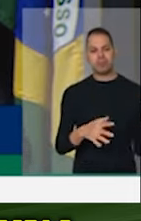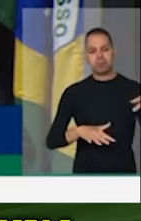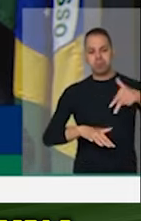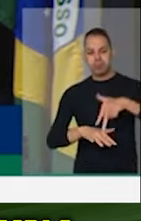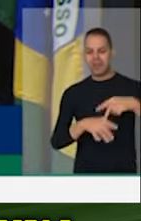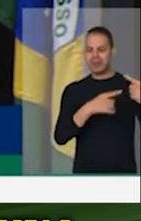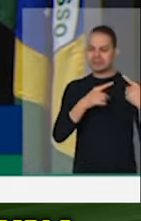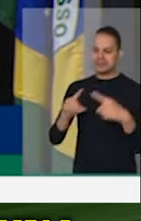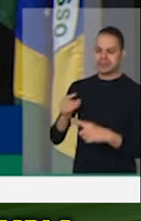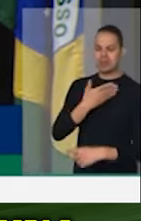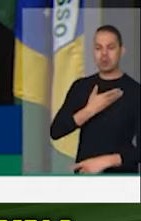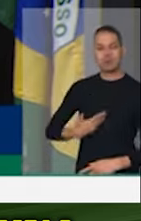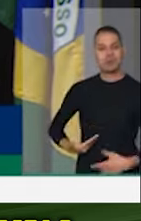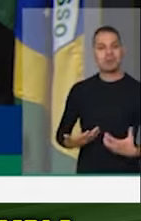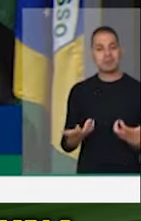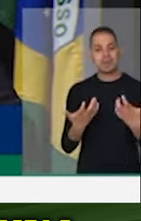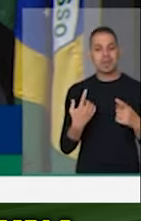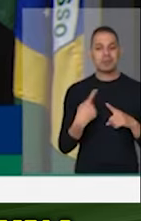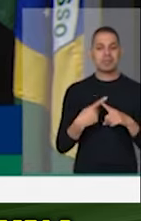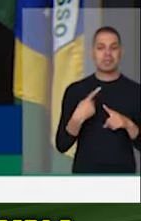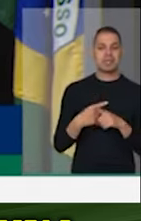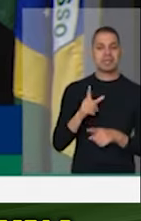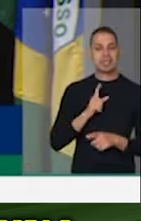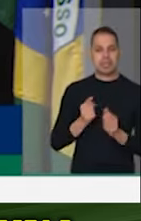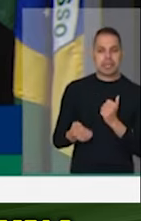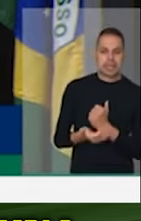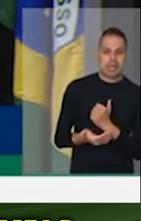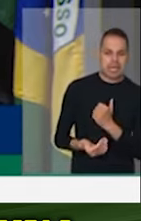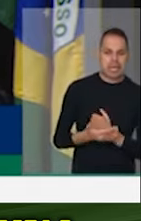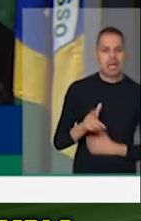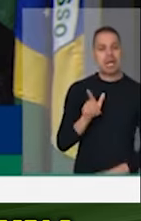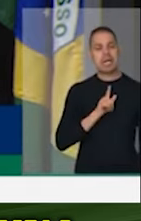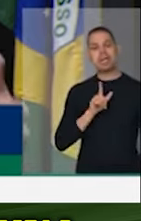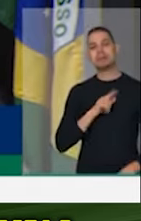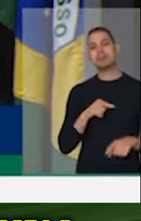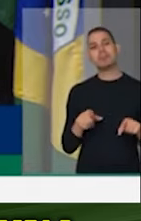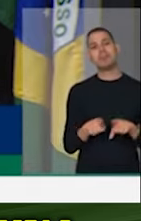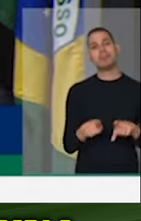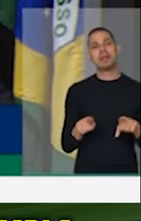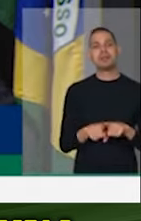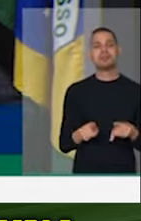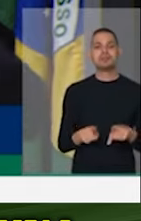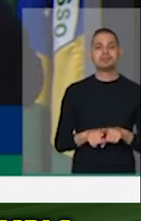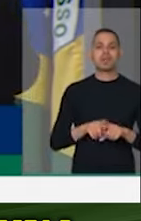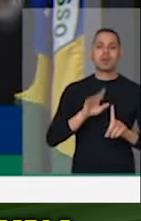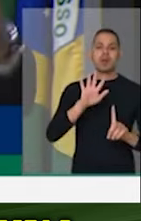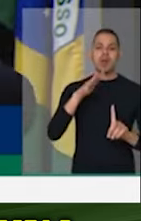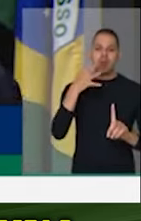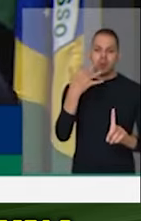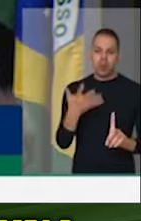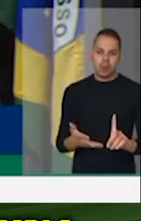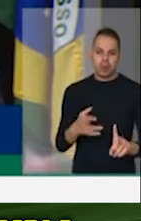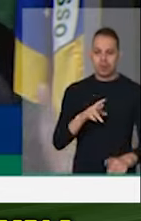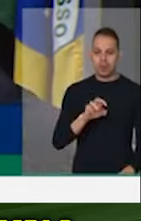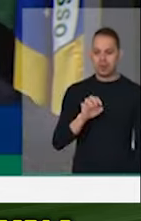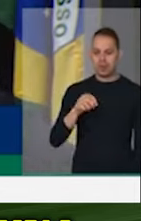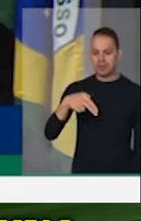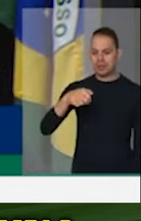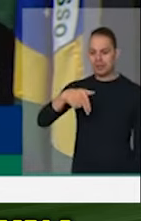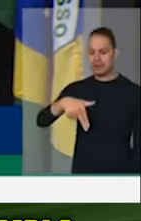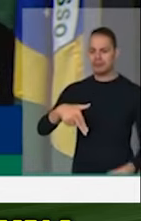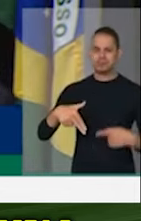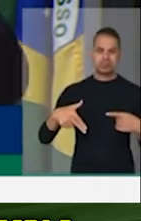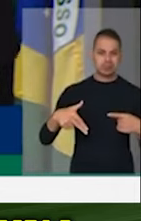o governo, dizendo que há casos de corrupção e rendendo homenagem a Renan Calheiros, mais sujo que pau